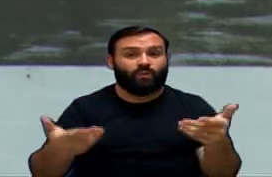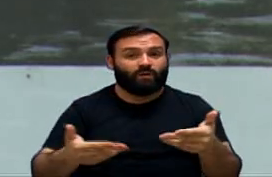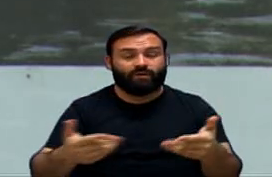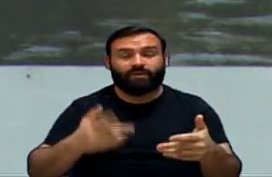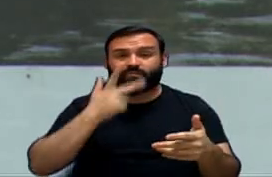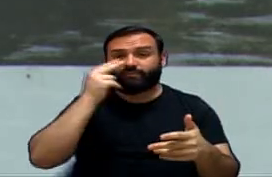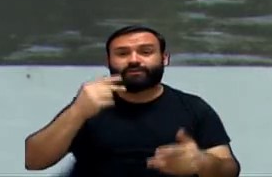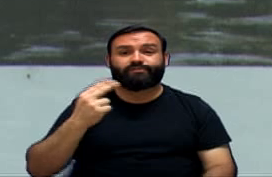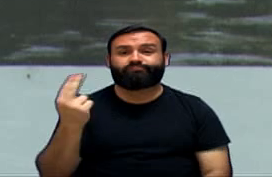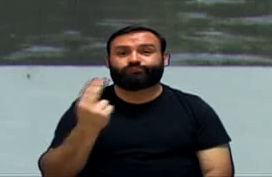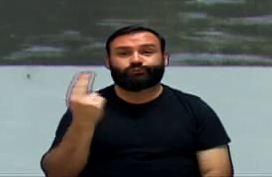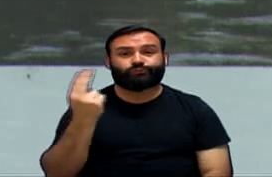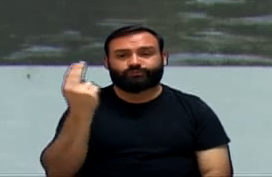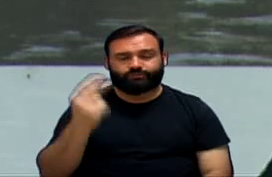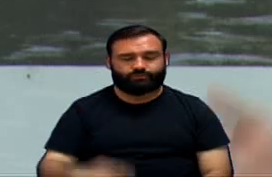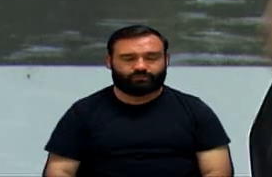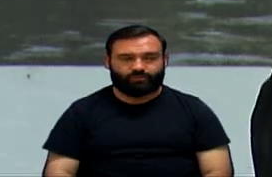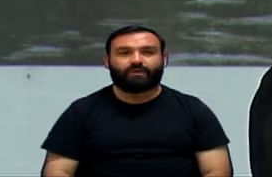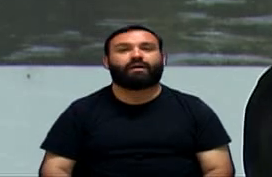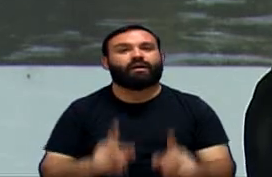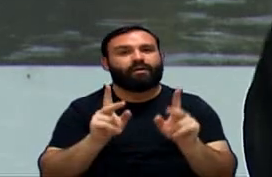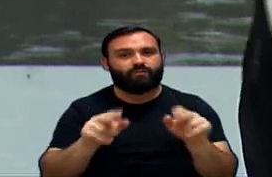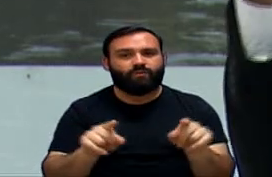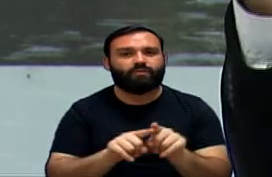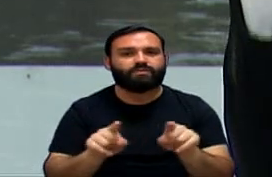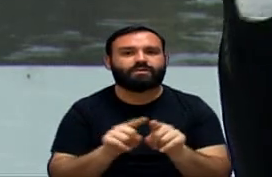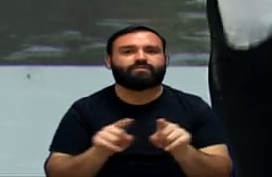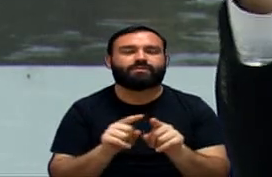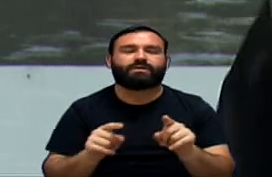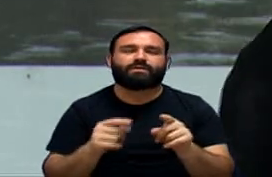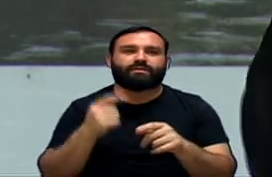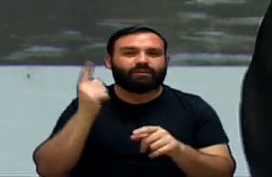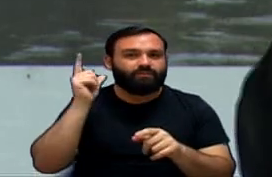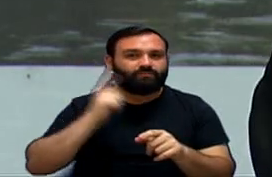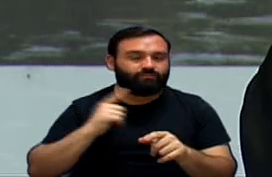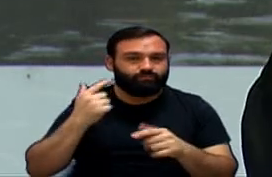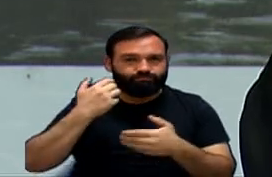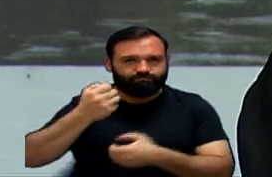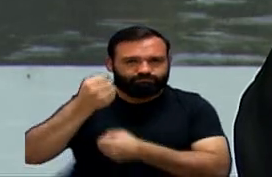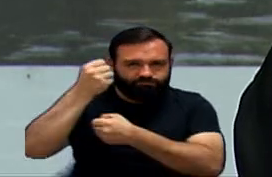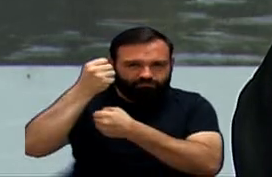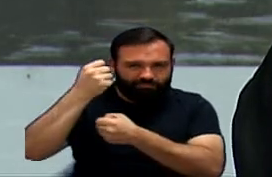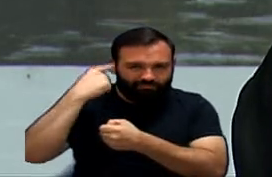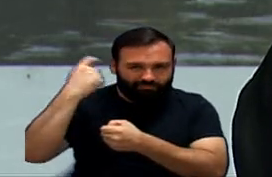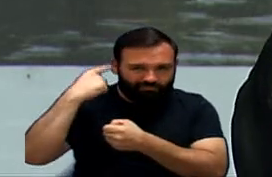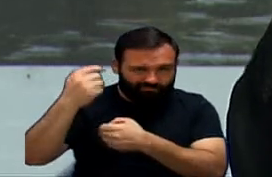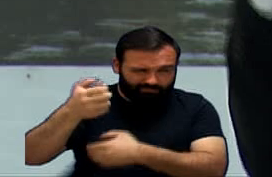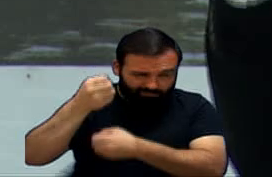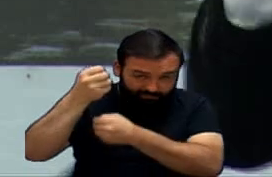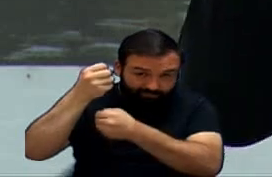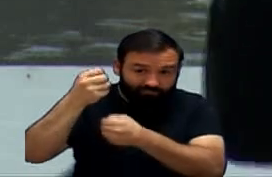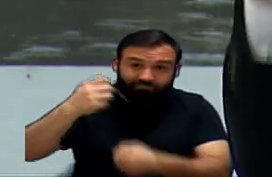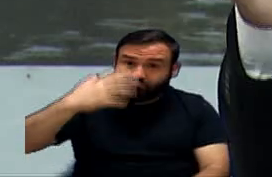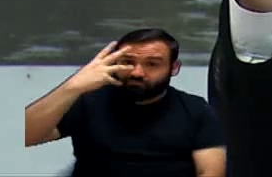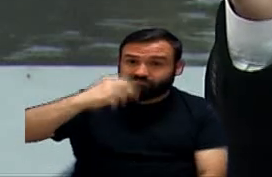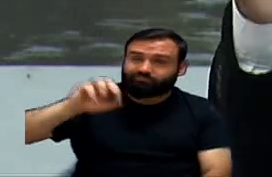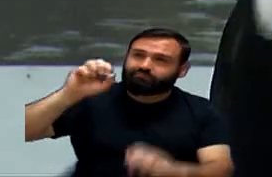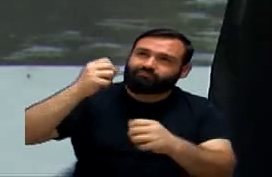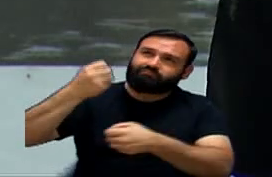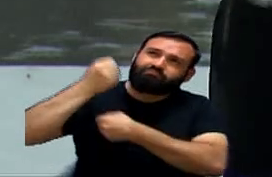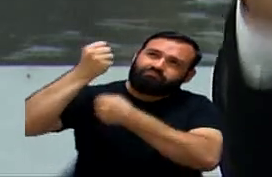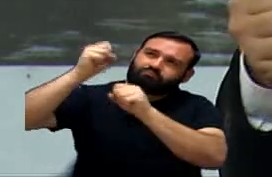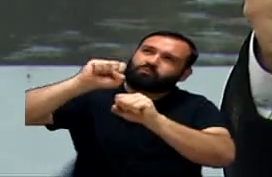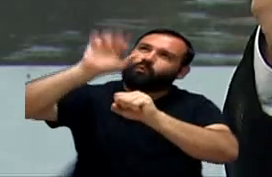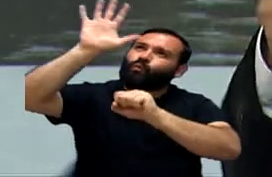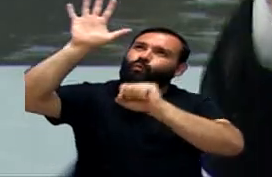torna inócua assim como a questão dos dos fogos de artifício que já citamos aqui é bonito é é